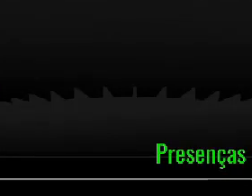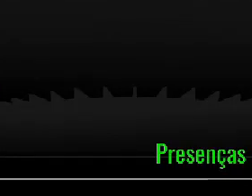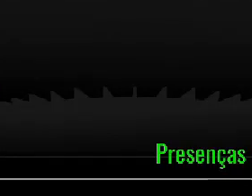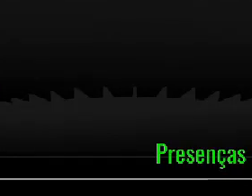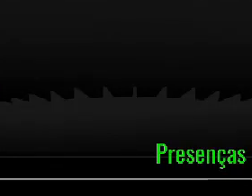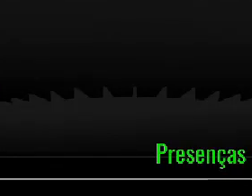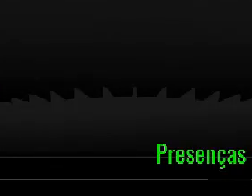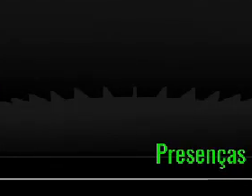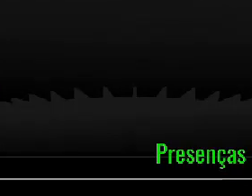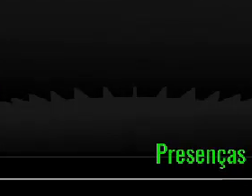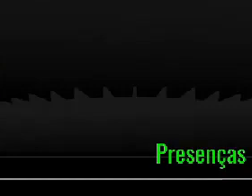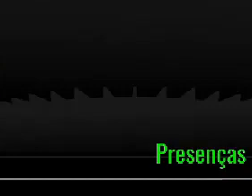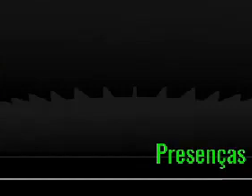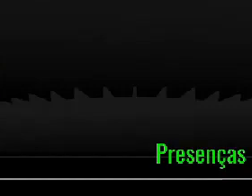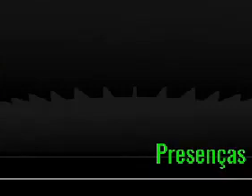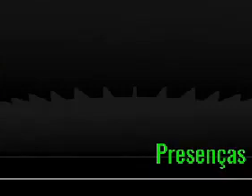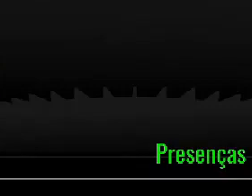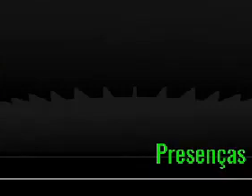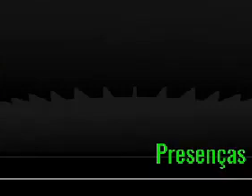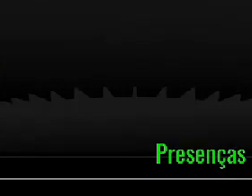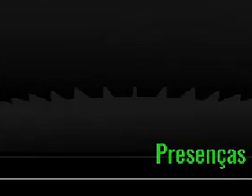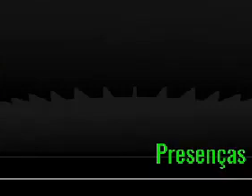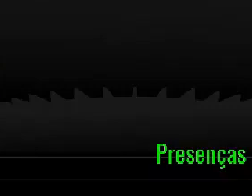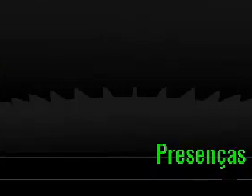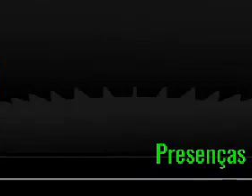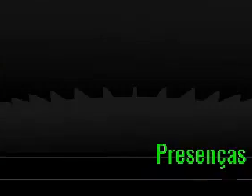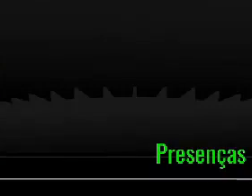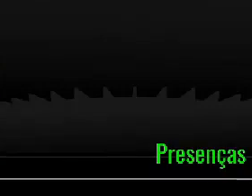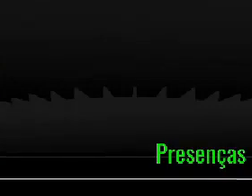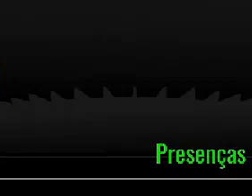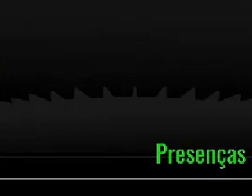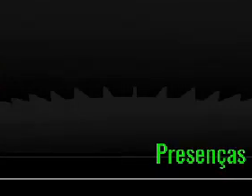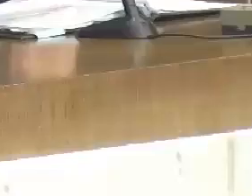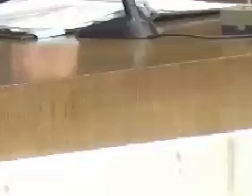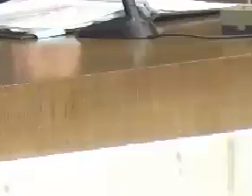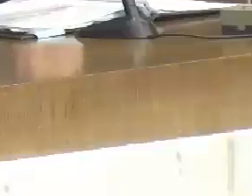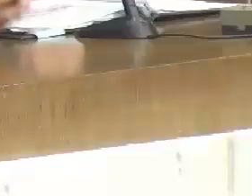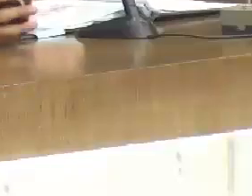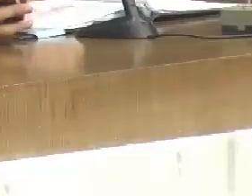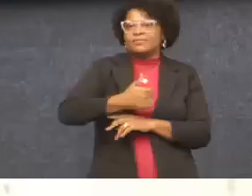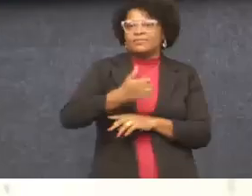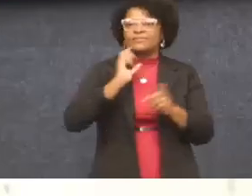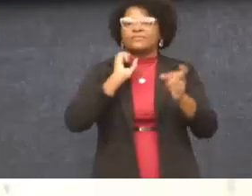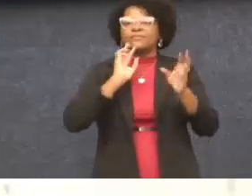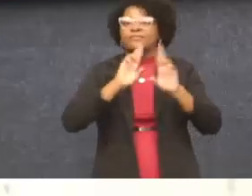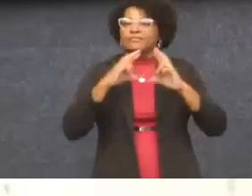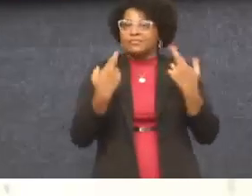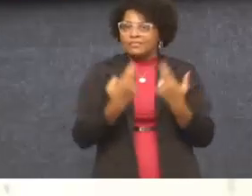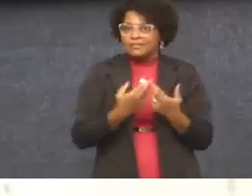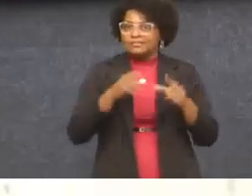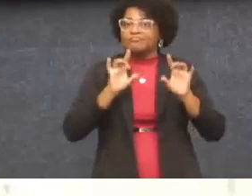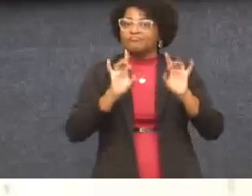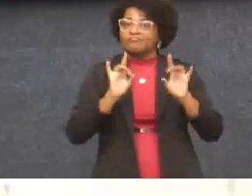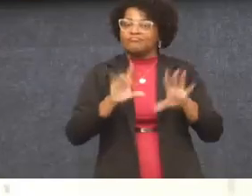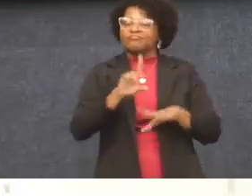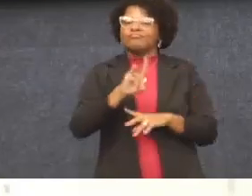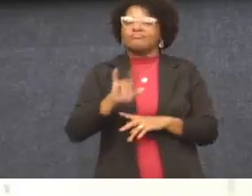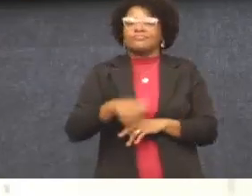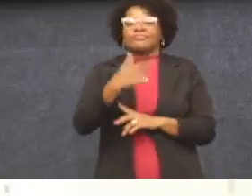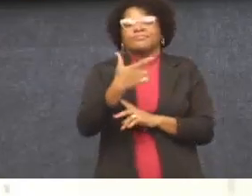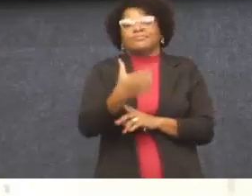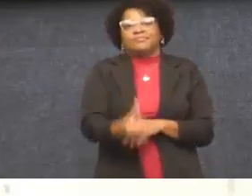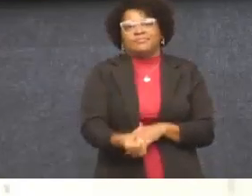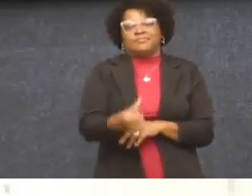a 31ª reunião extraordinária do dia 26 de